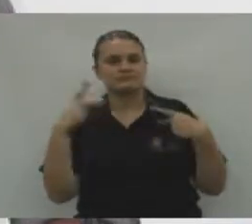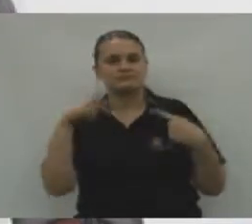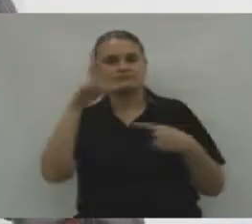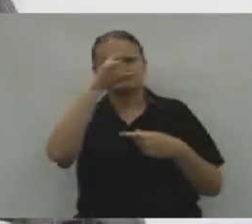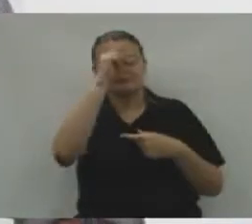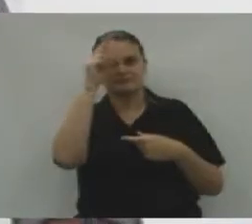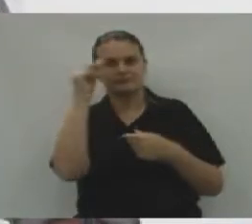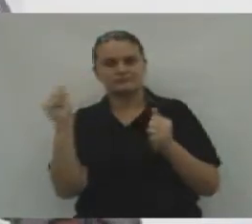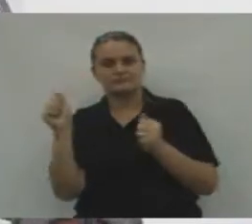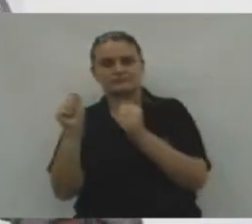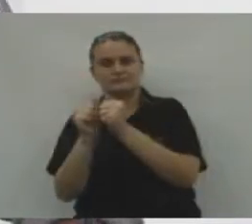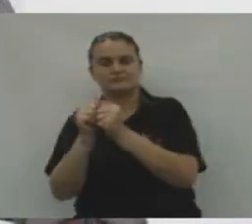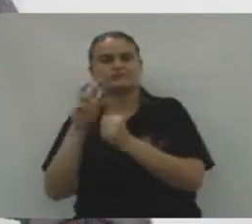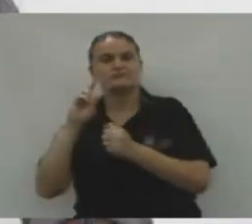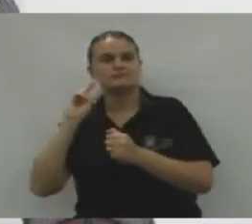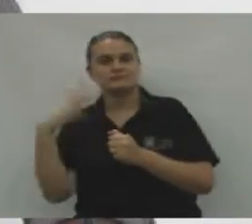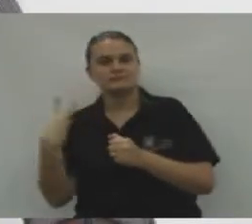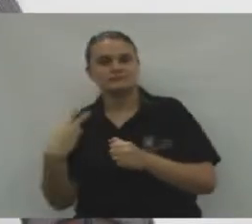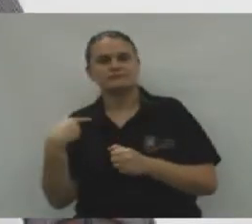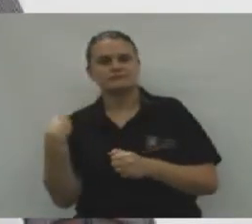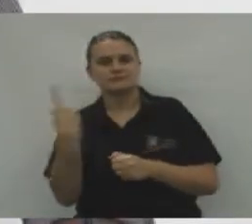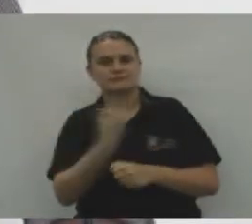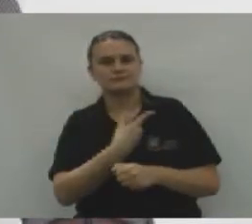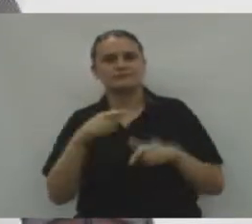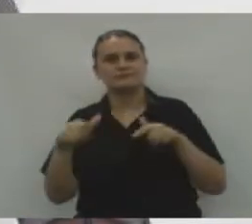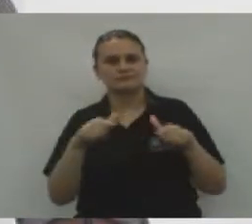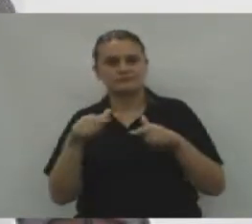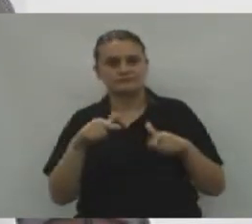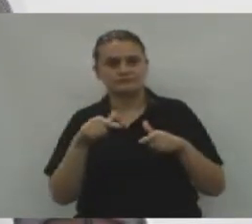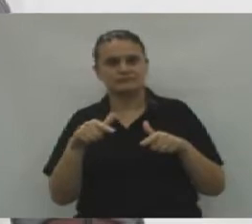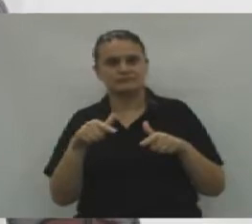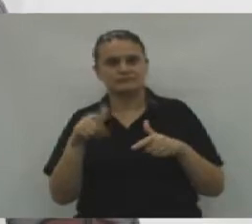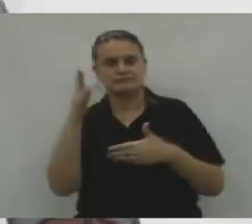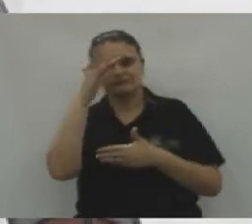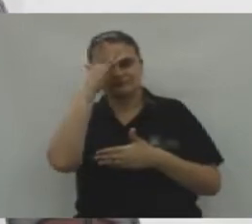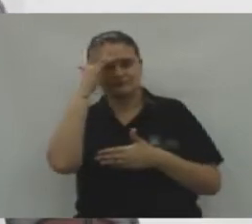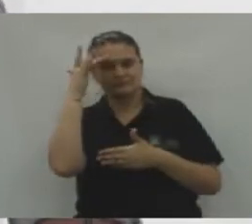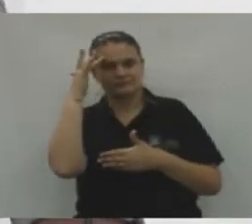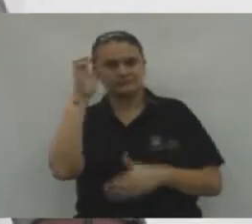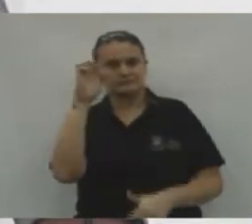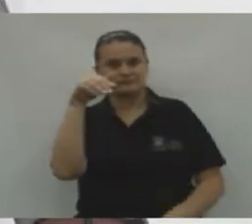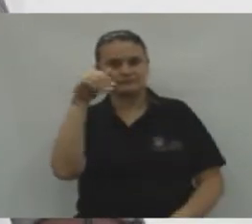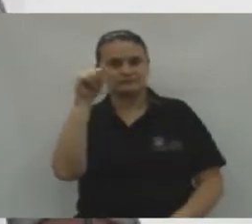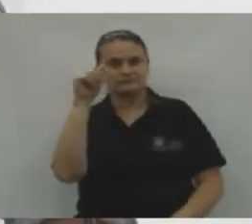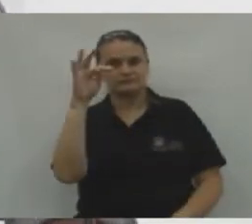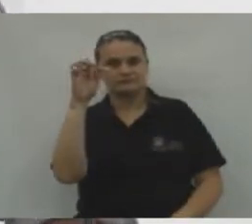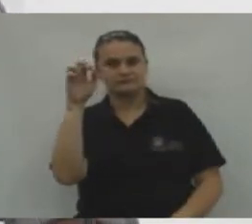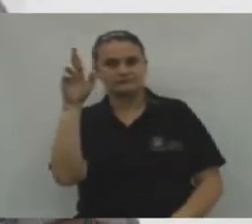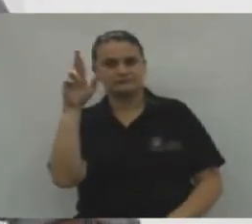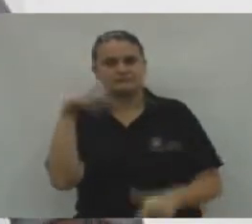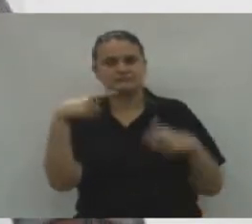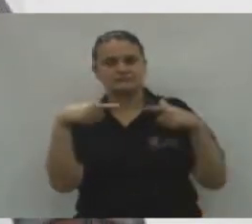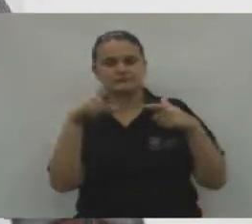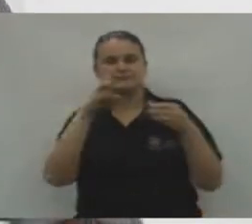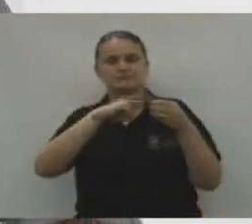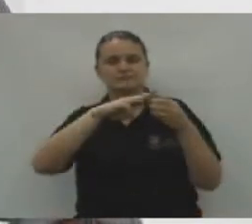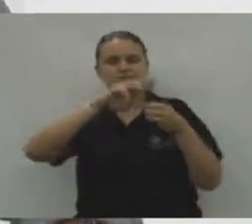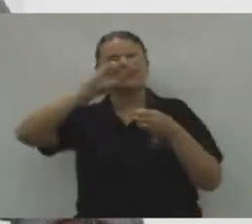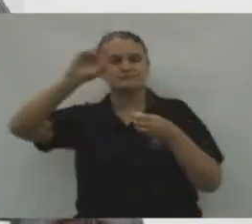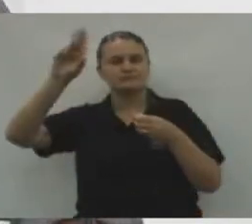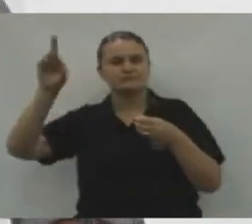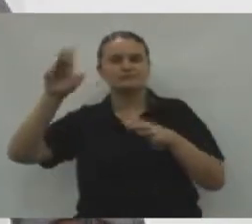dos vereadores, e trabalhamos com, principalmente aí o pessoal da Emater trabalha com vários municípios, e nem